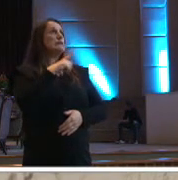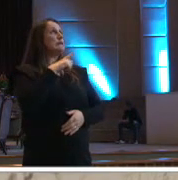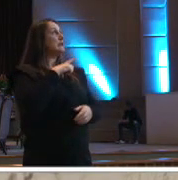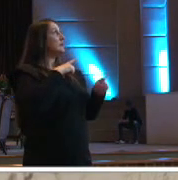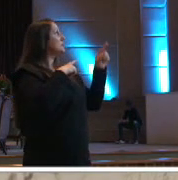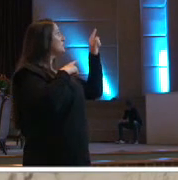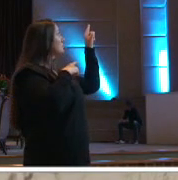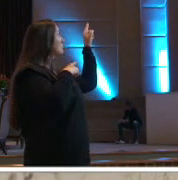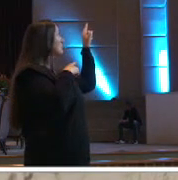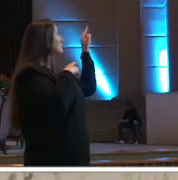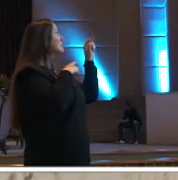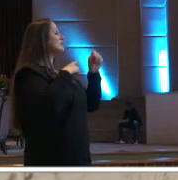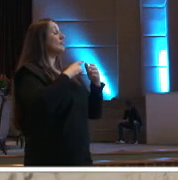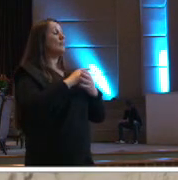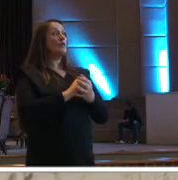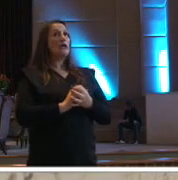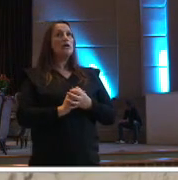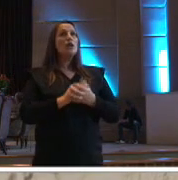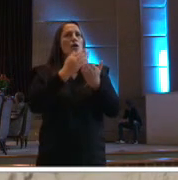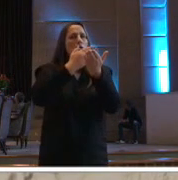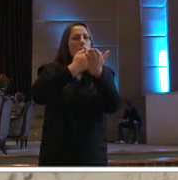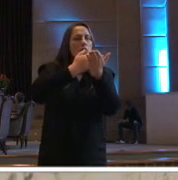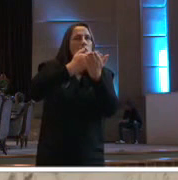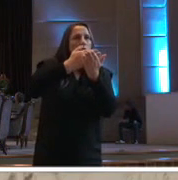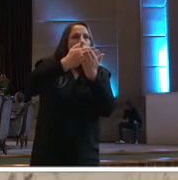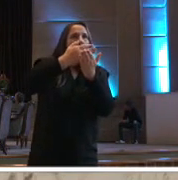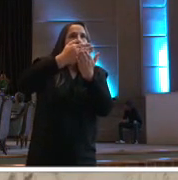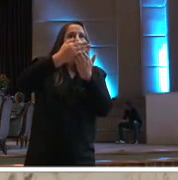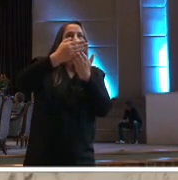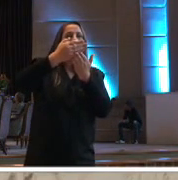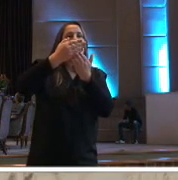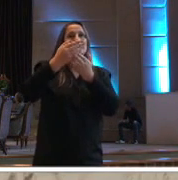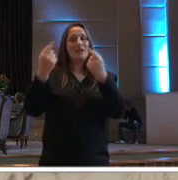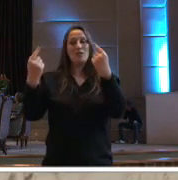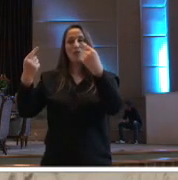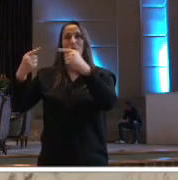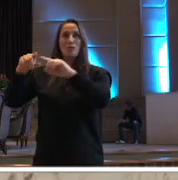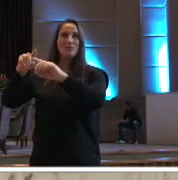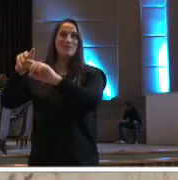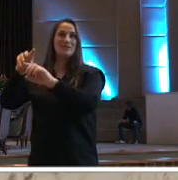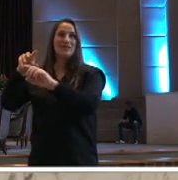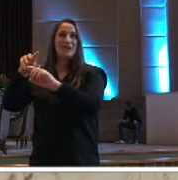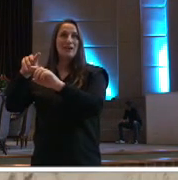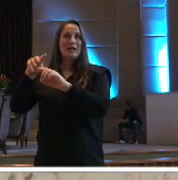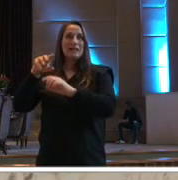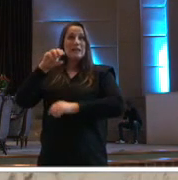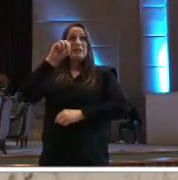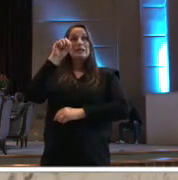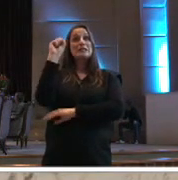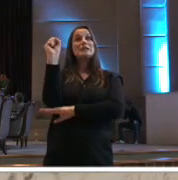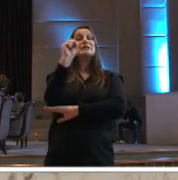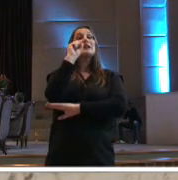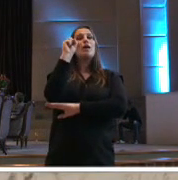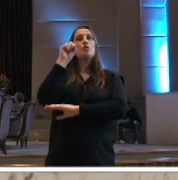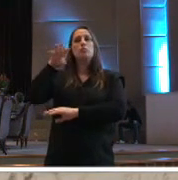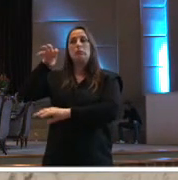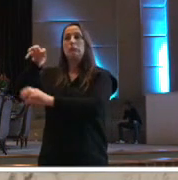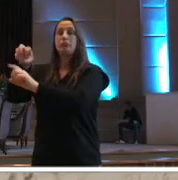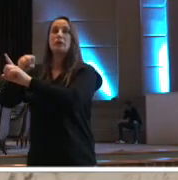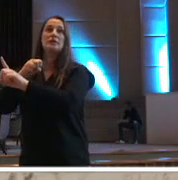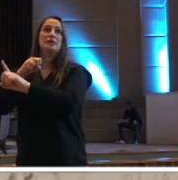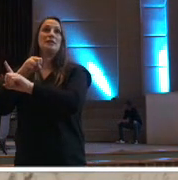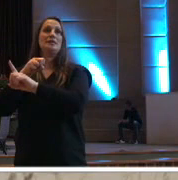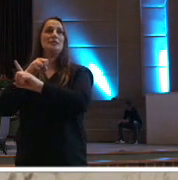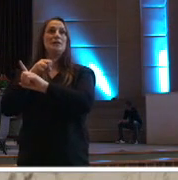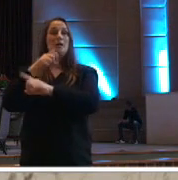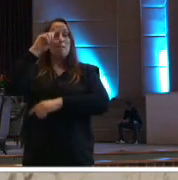Saul, que é onde começa a perseguição de Saul com Davi. Ele manda invadir a